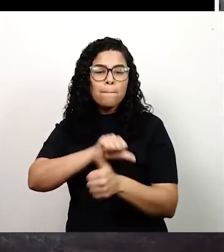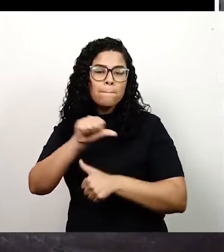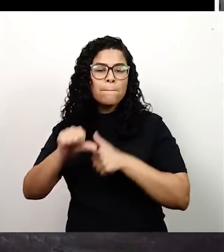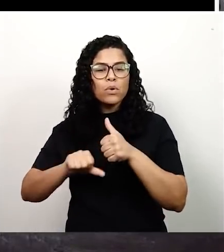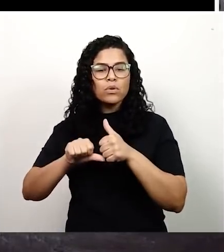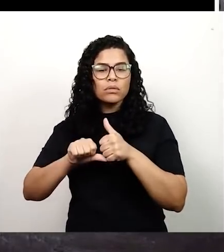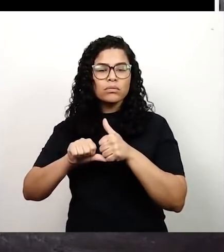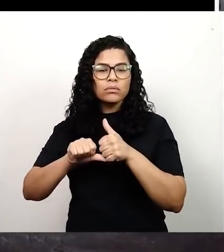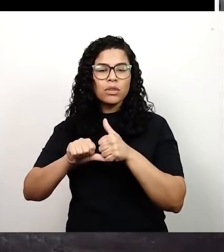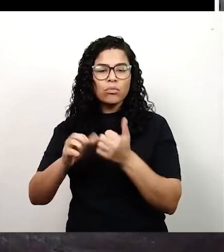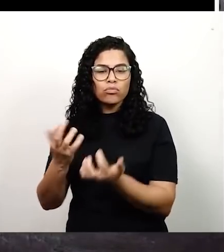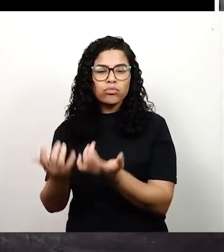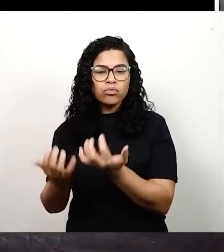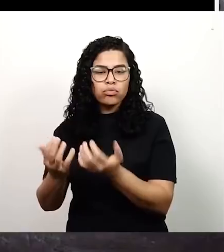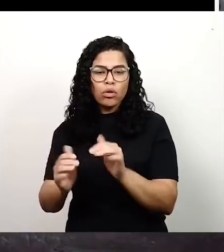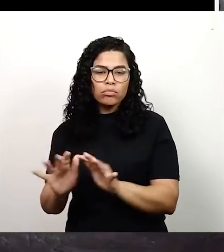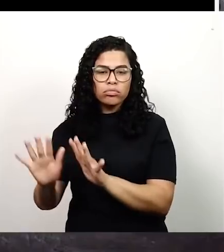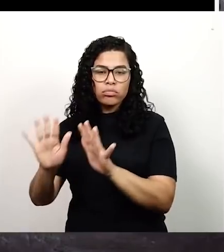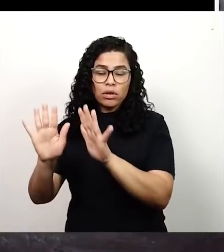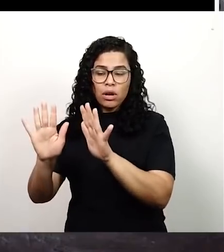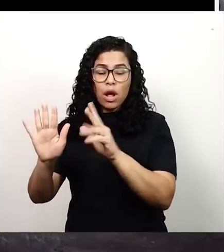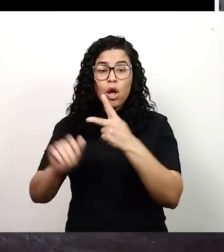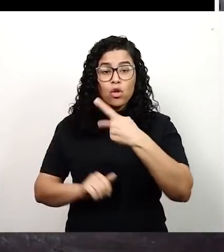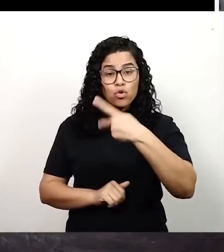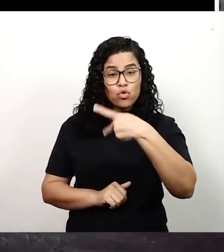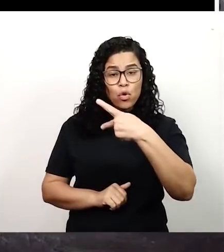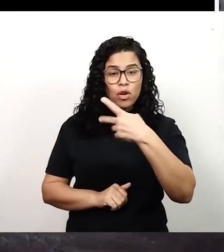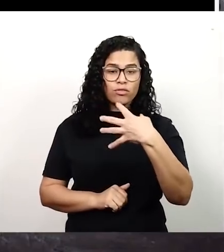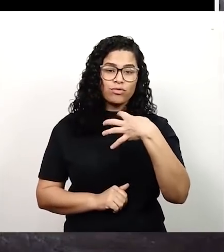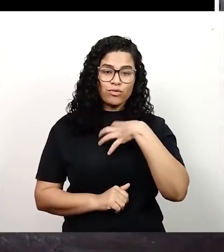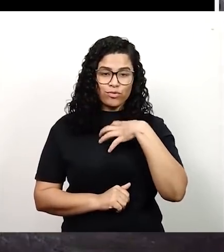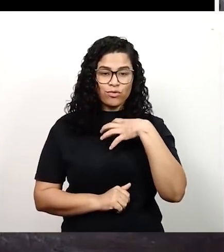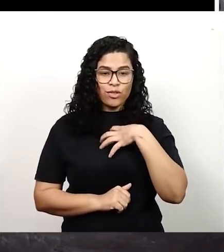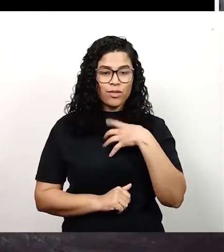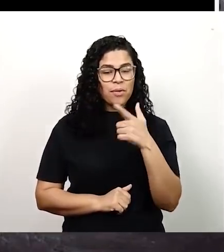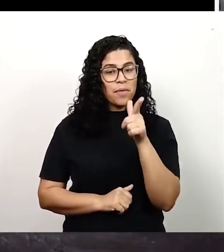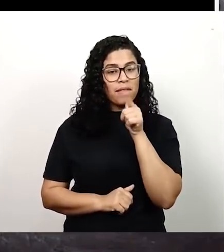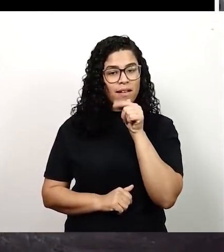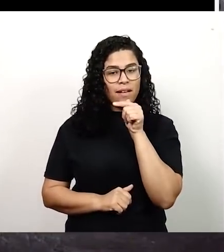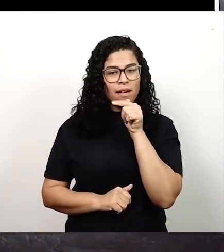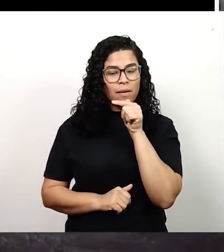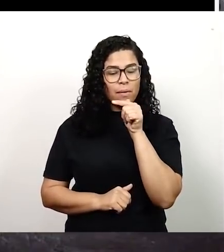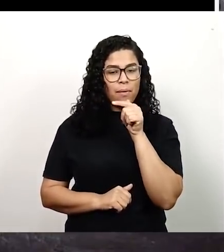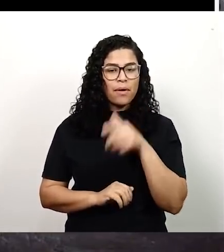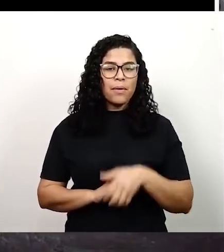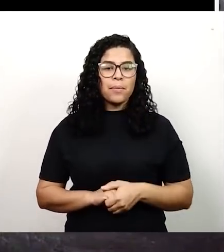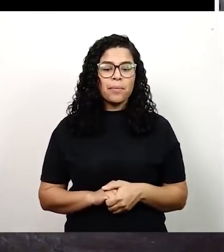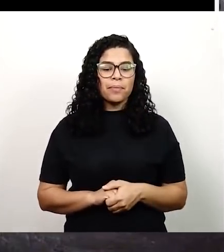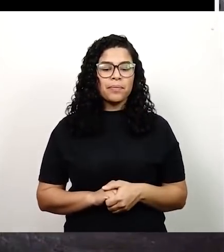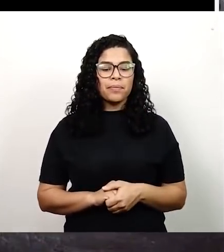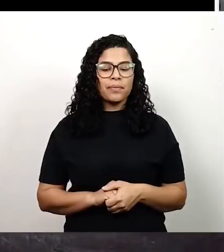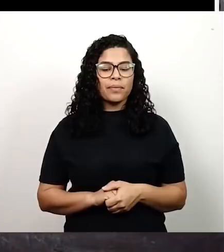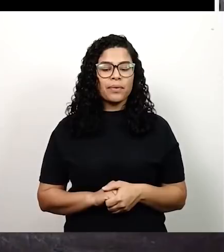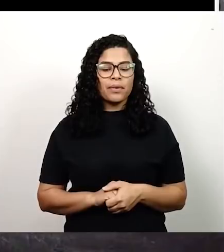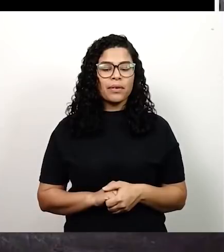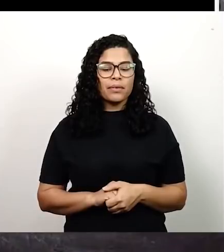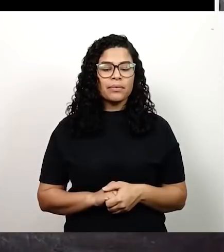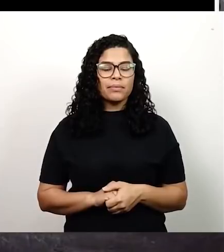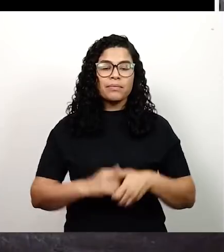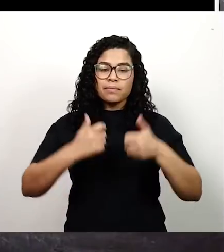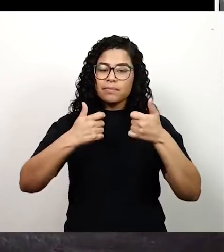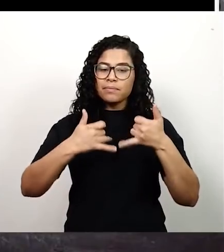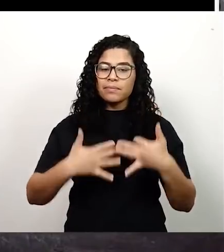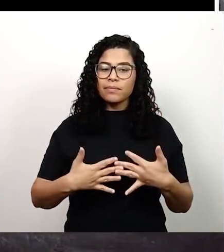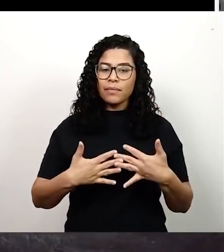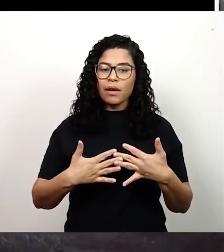chama vapor. E ele usou esses dois extremos do comportamento da água para